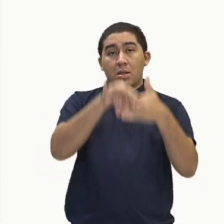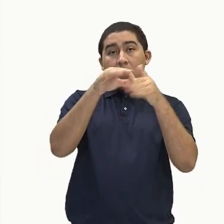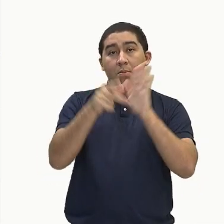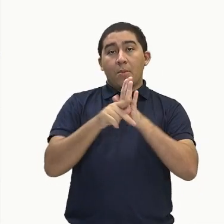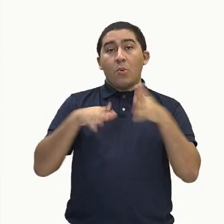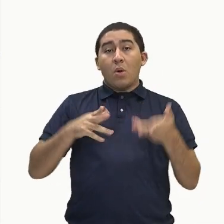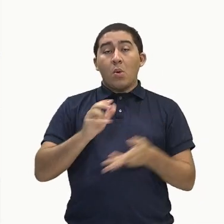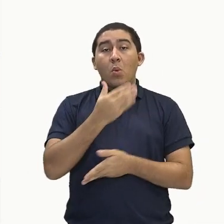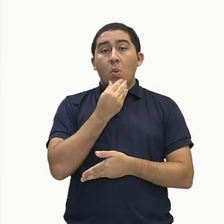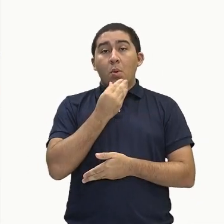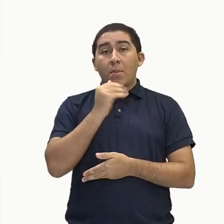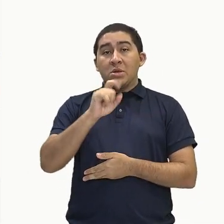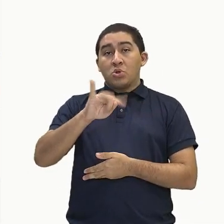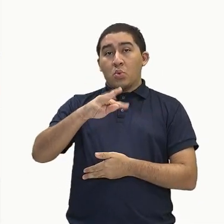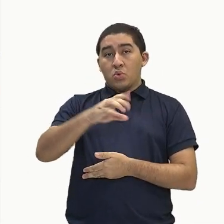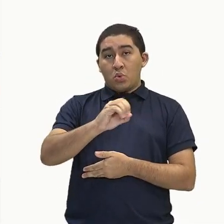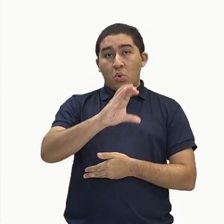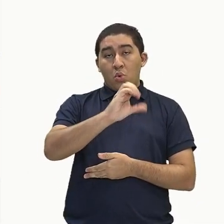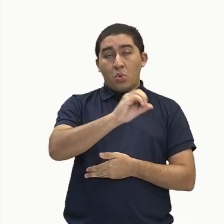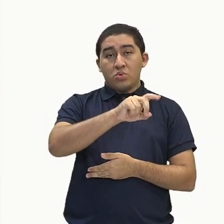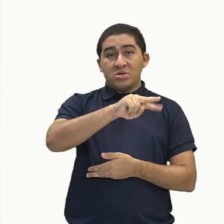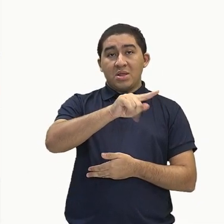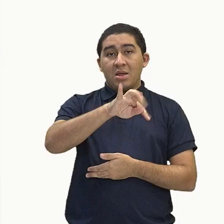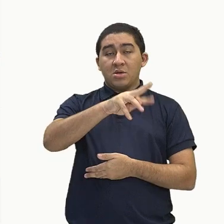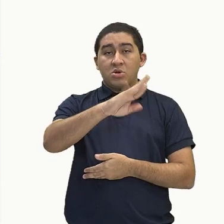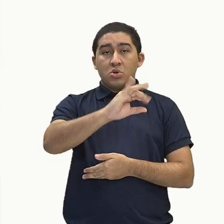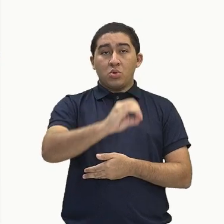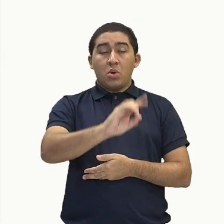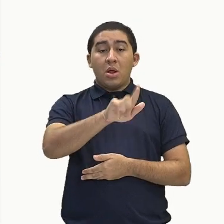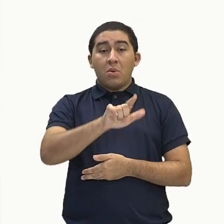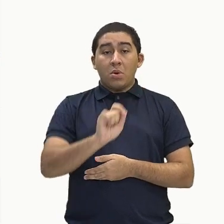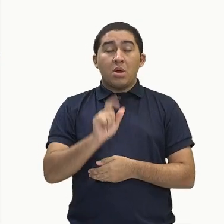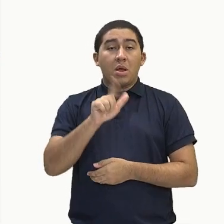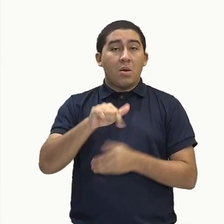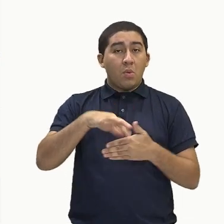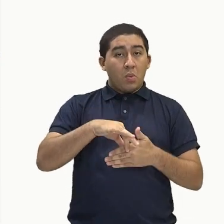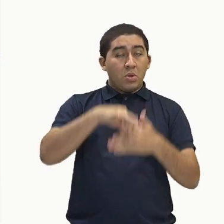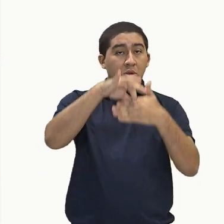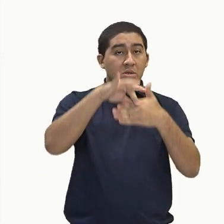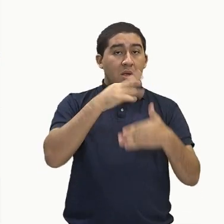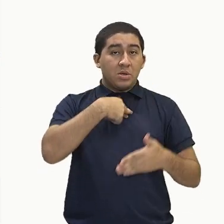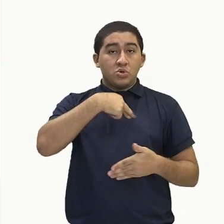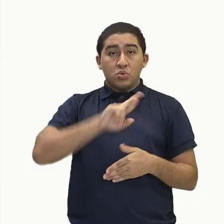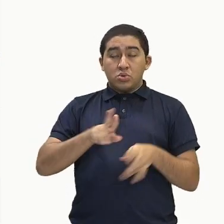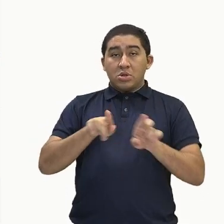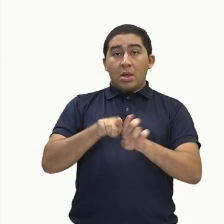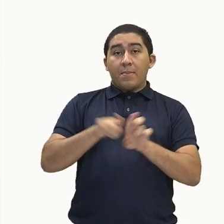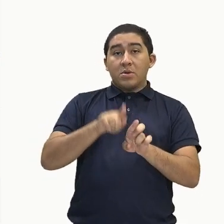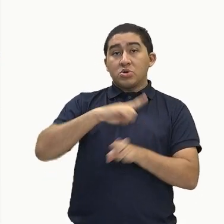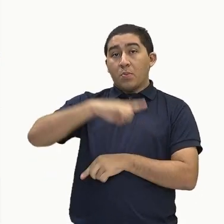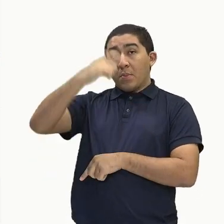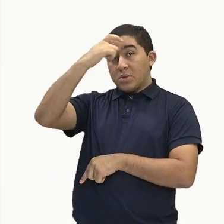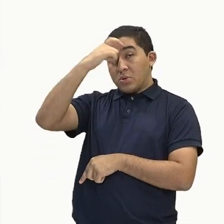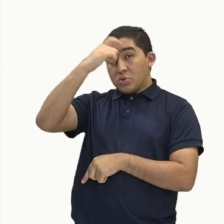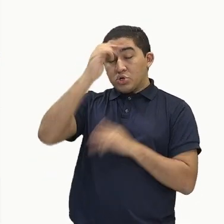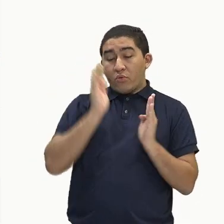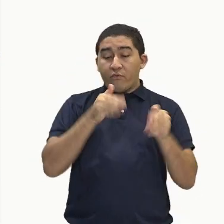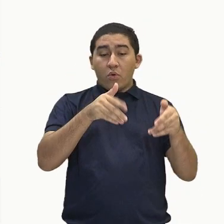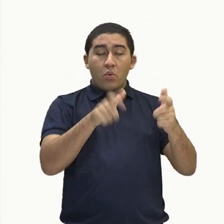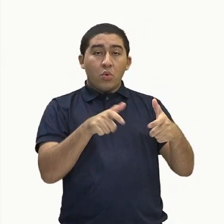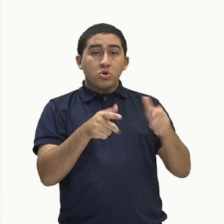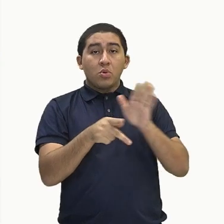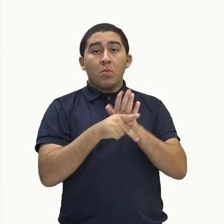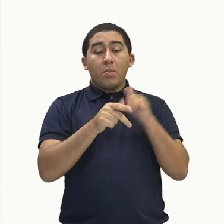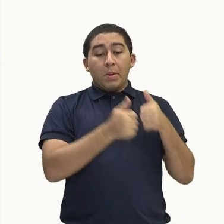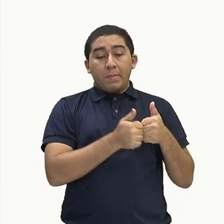Canudos, Antônio Conselheiro, que era um líder religioso, tinha uma ideologia voltada para o